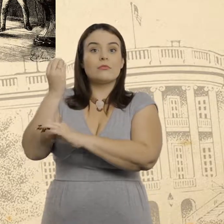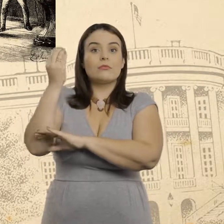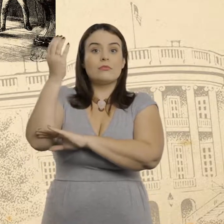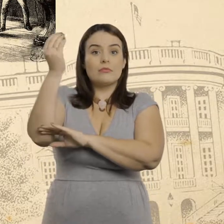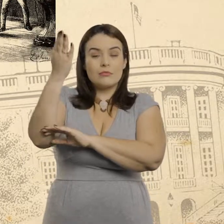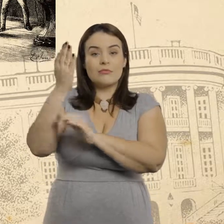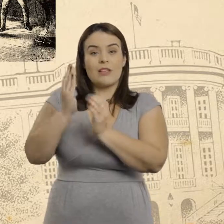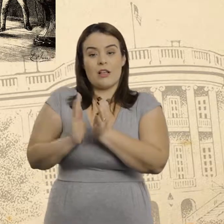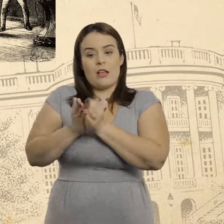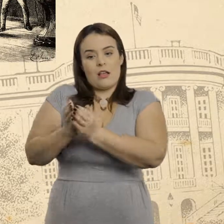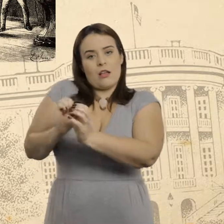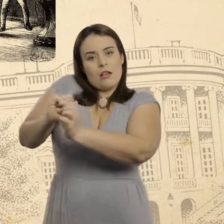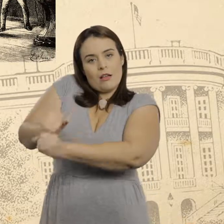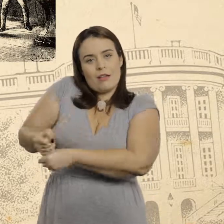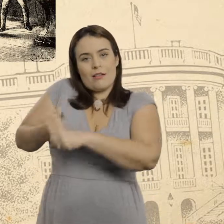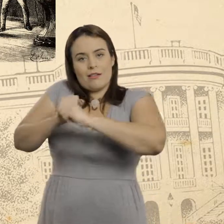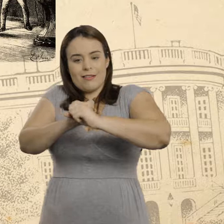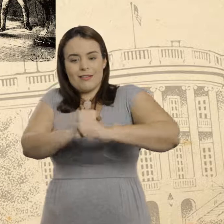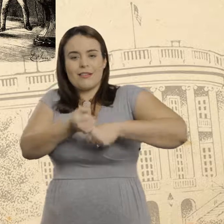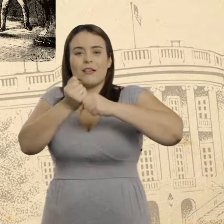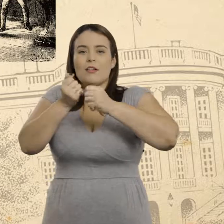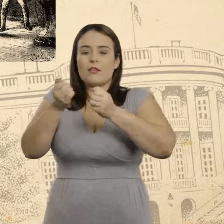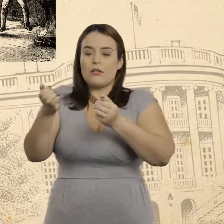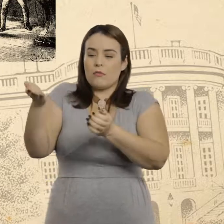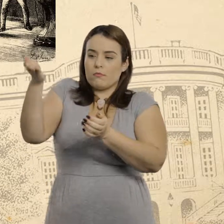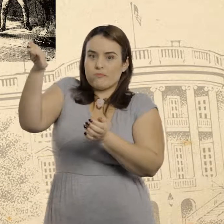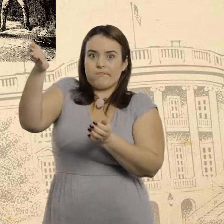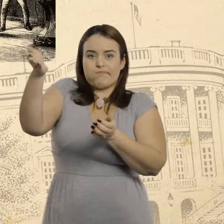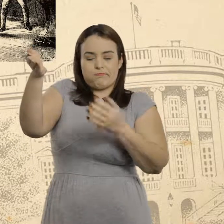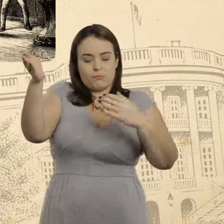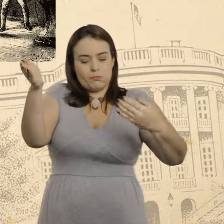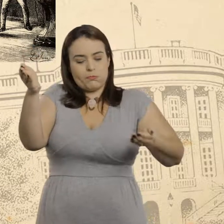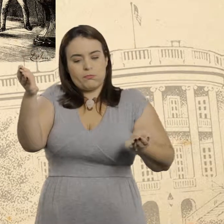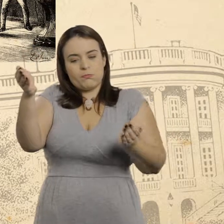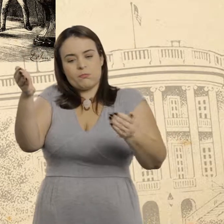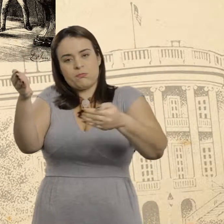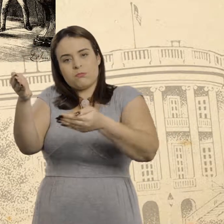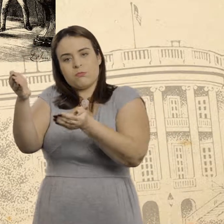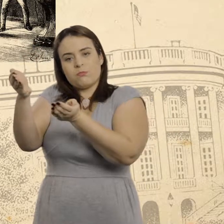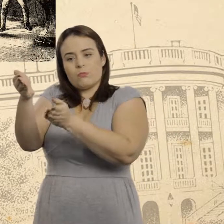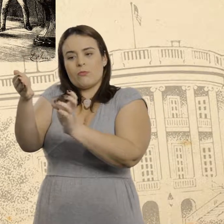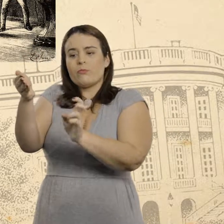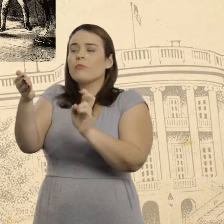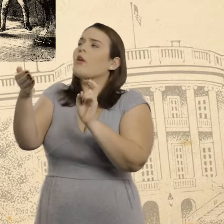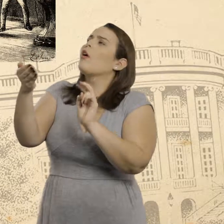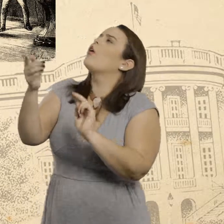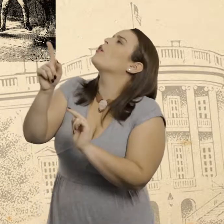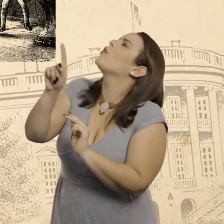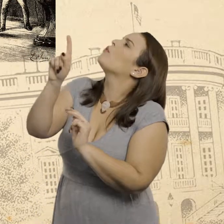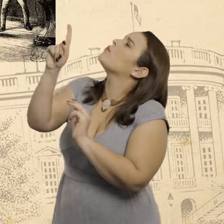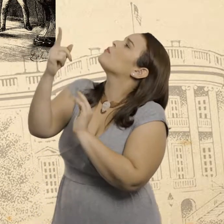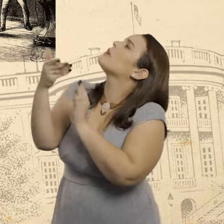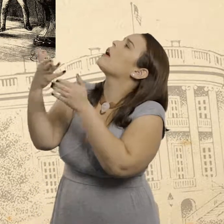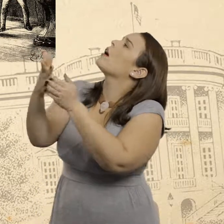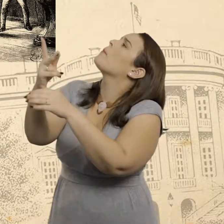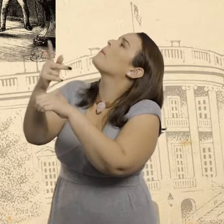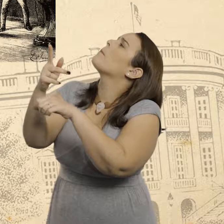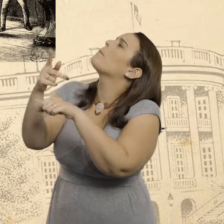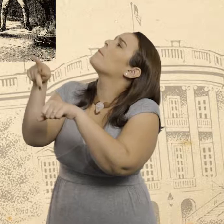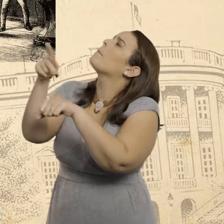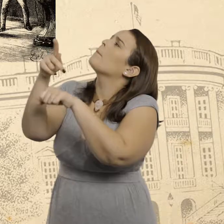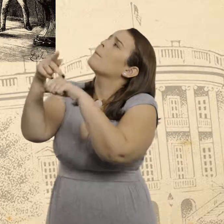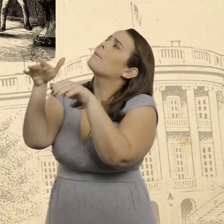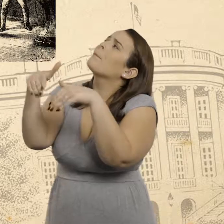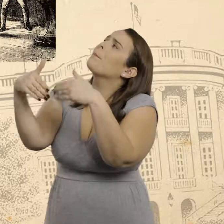O Sr. Fogg pegou um bote e foi até o navio de carga. Ele perguntou para o comandante do navio para onde ele